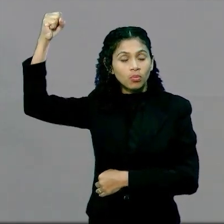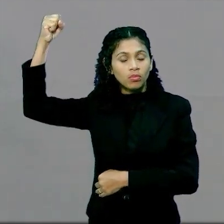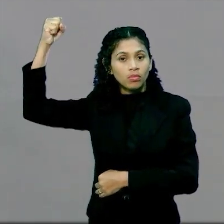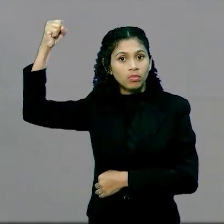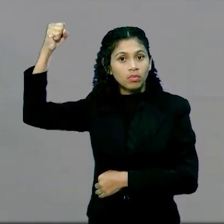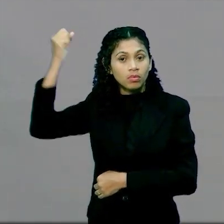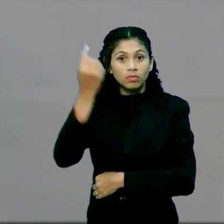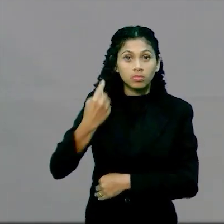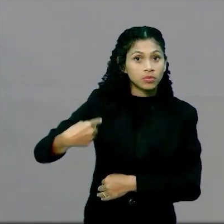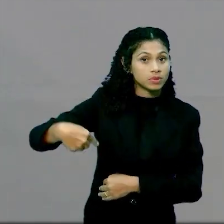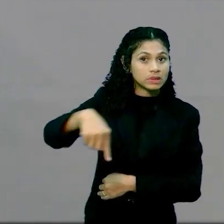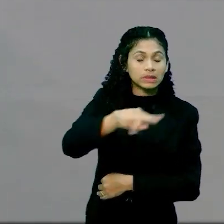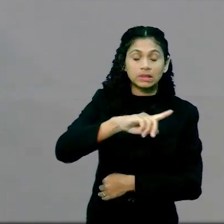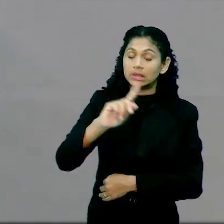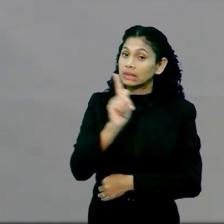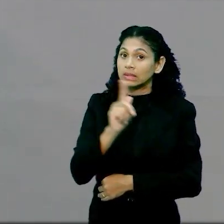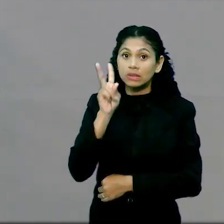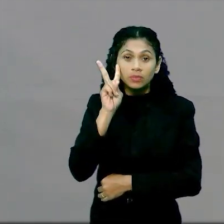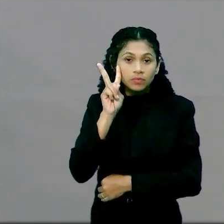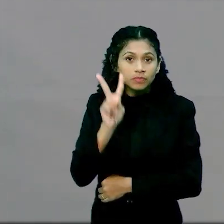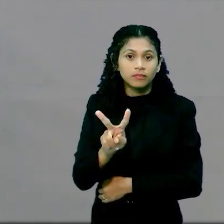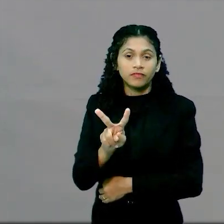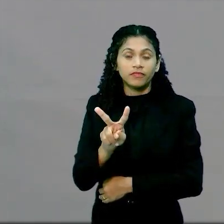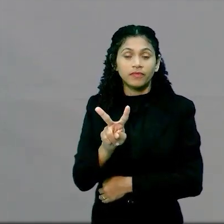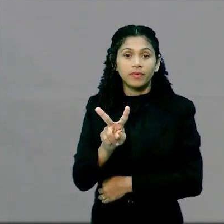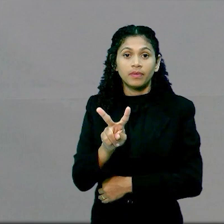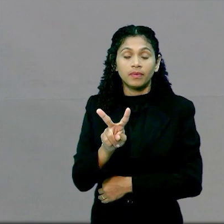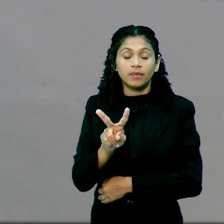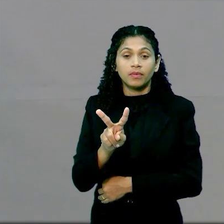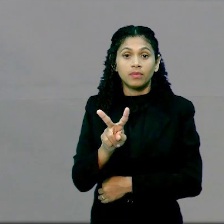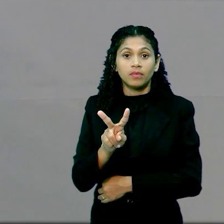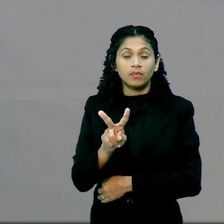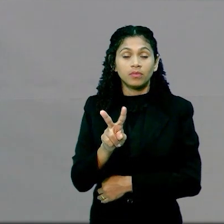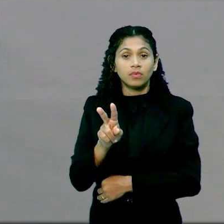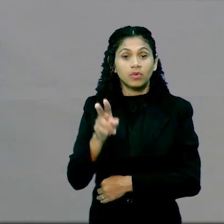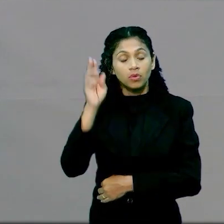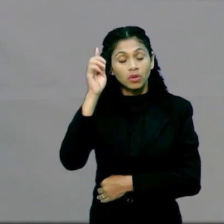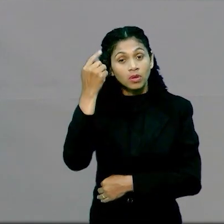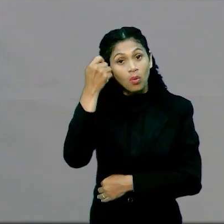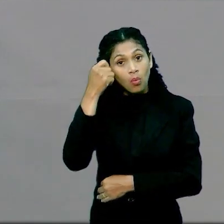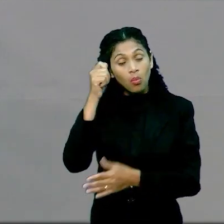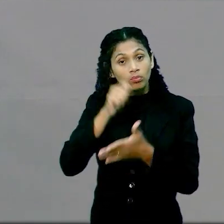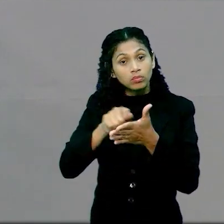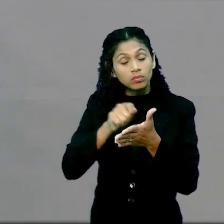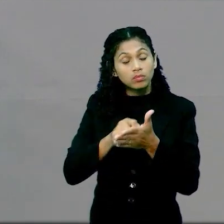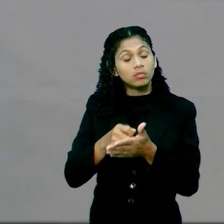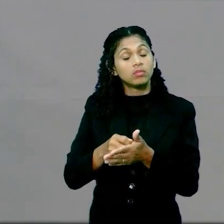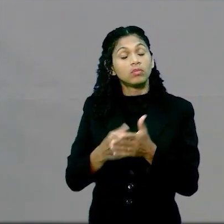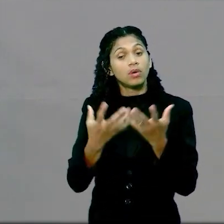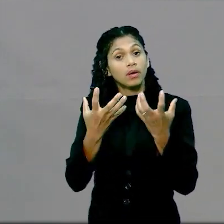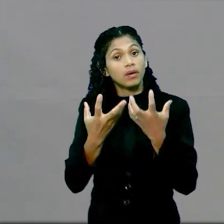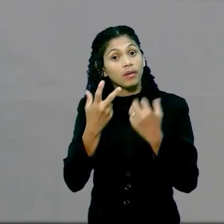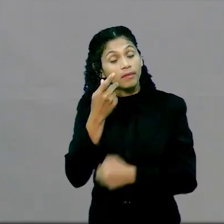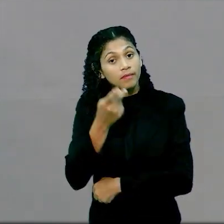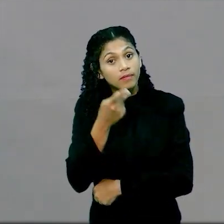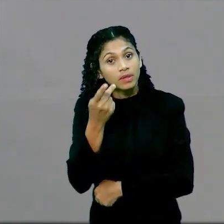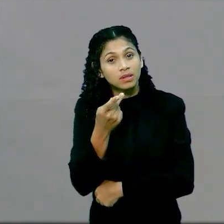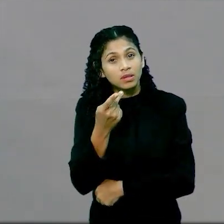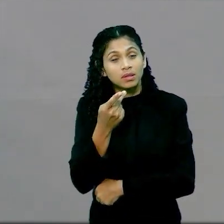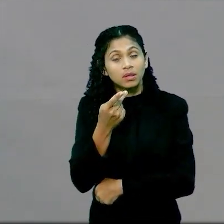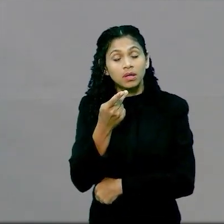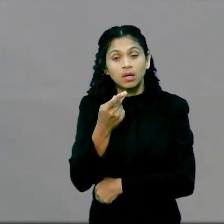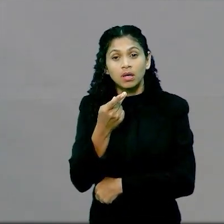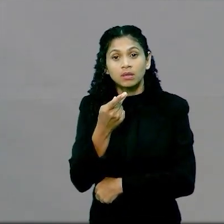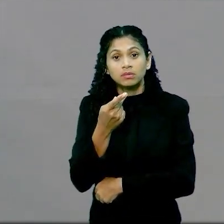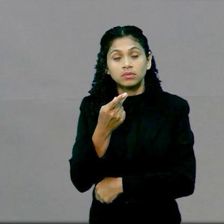vendo. Então, o que é que o autor quer dizer? Que tudo se revela com a luz. Ele quer dizer que o começo de tudo é